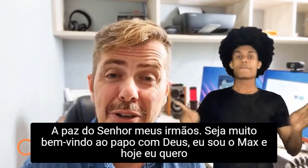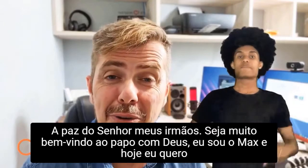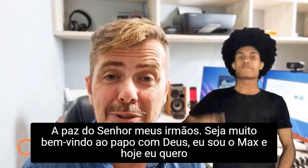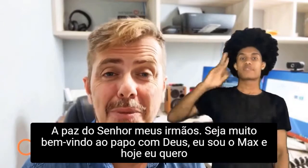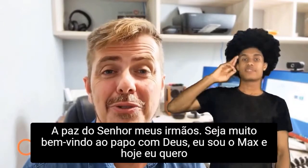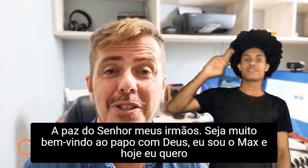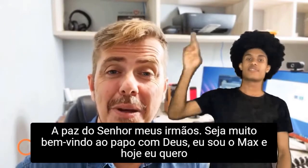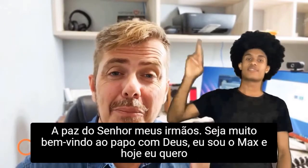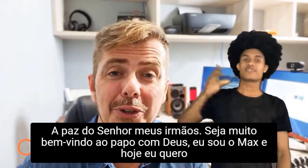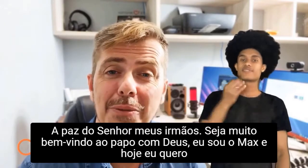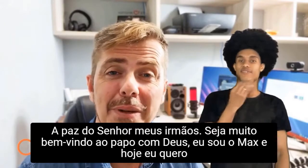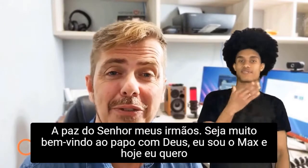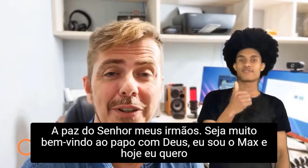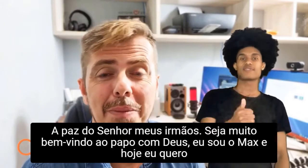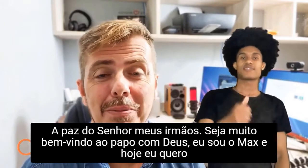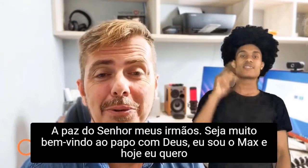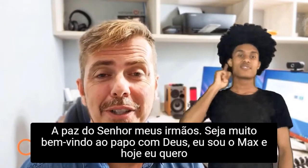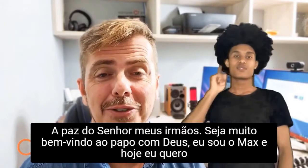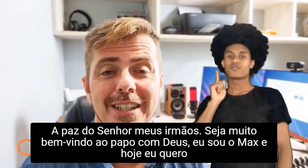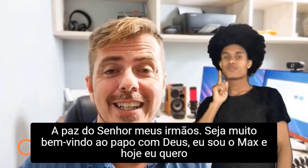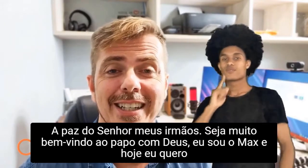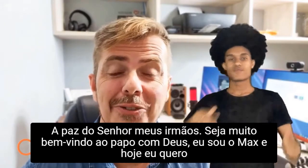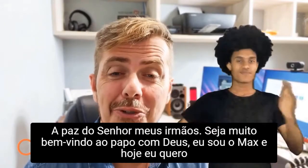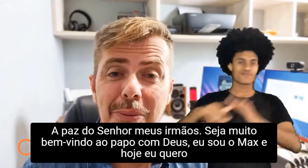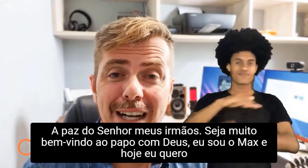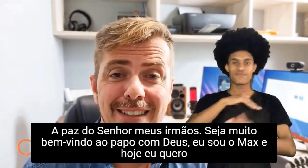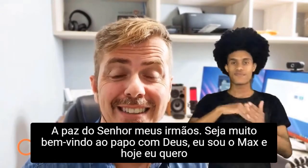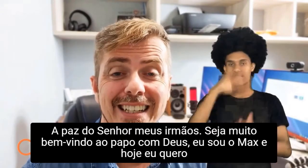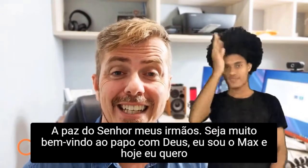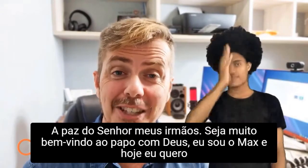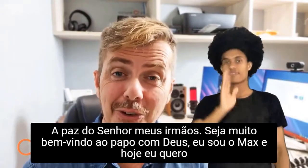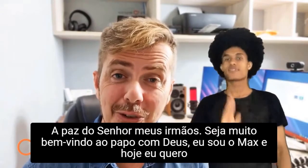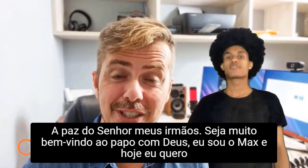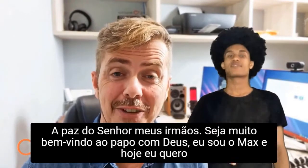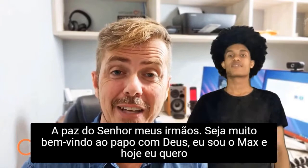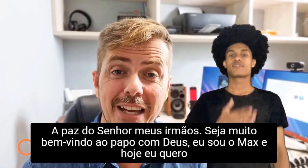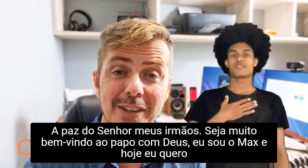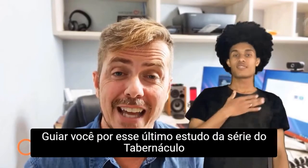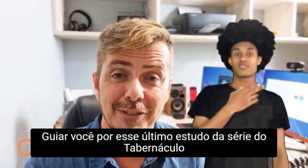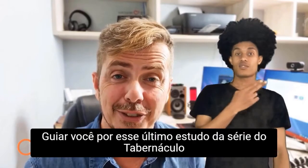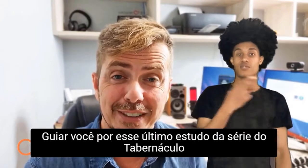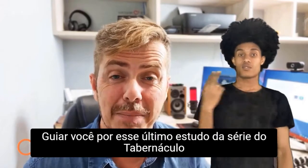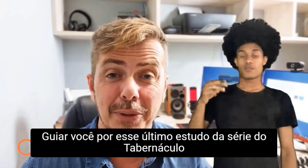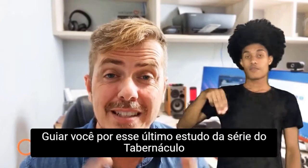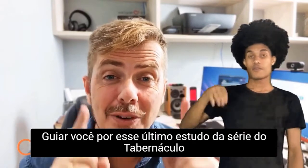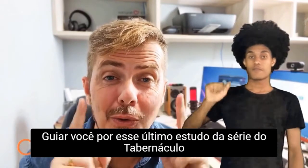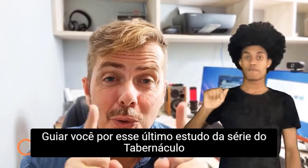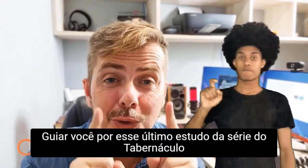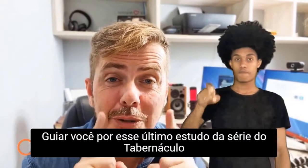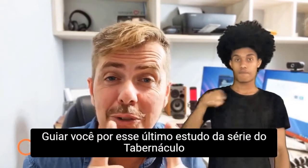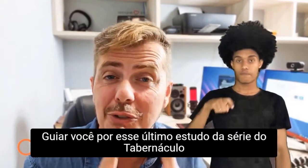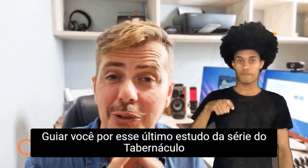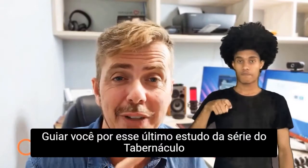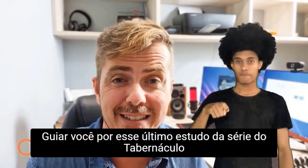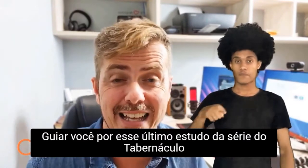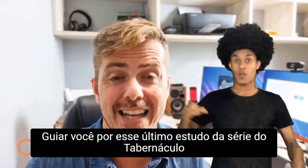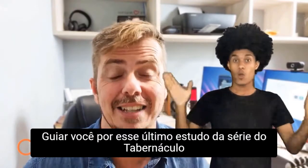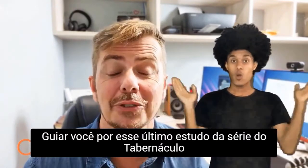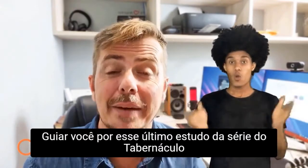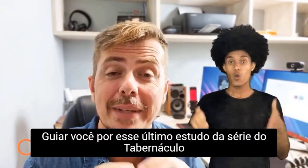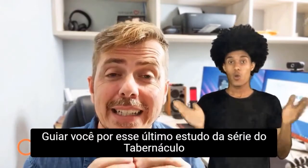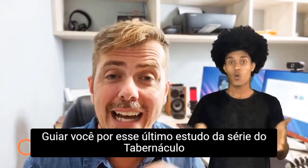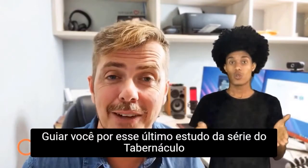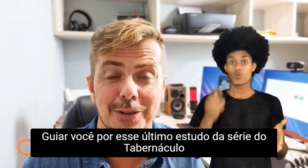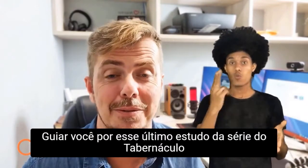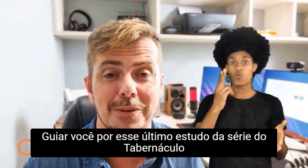A paz do Senhor, meus irmãos, seja muito bem-vindo ao Papo com Deus. Eu sou o Max e hoje eu quero guiar você por esse último estudo da série